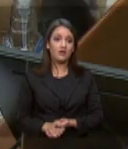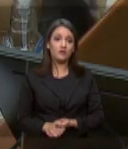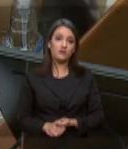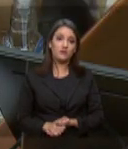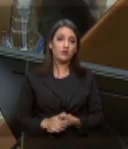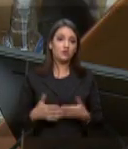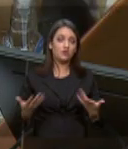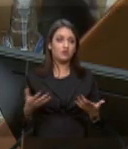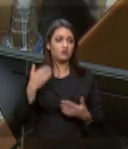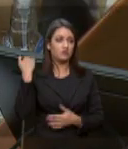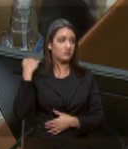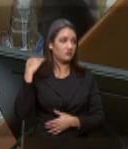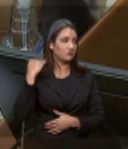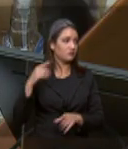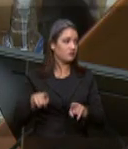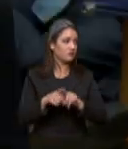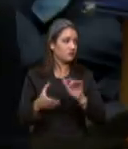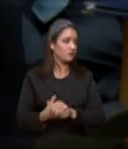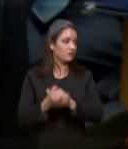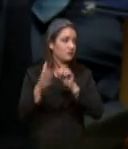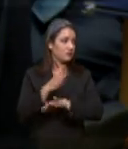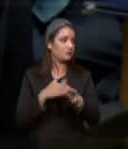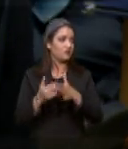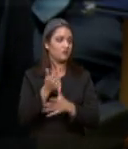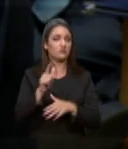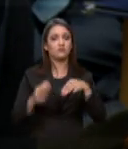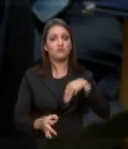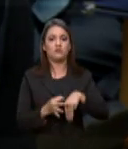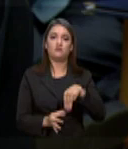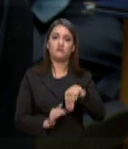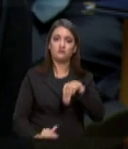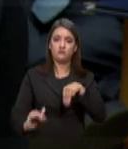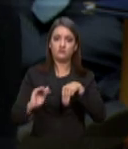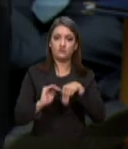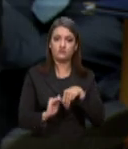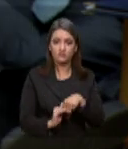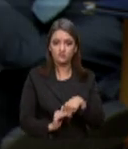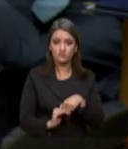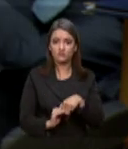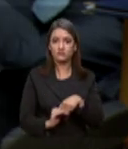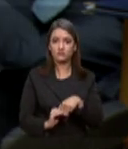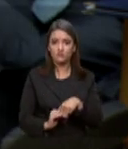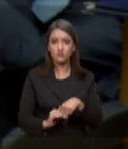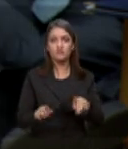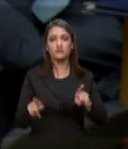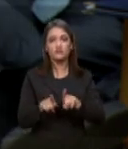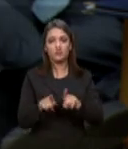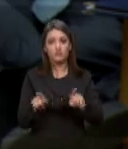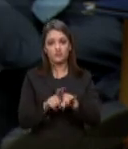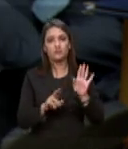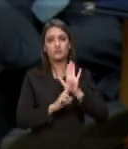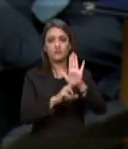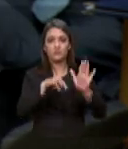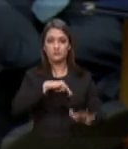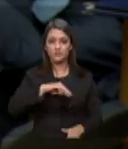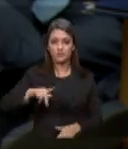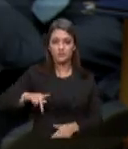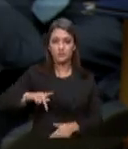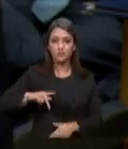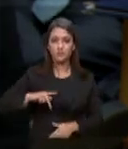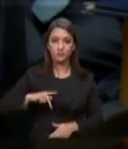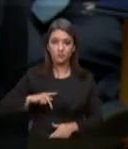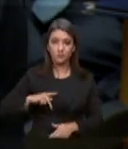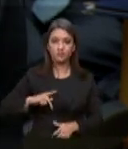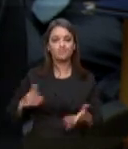na pessoa de quem eu saúdo todos os demais ministros e ministras, o douto representante do Ministério Público,